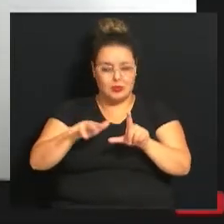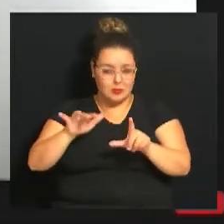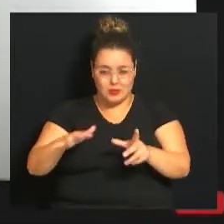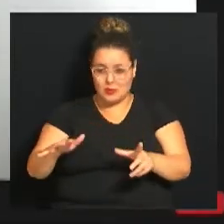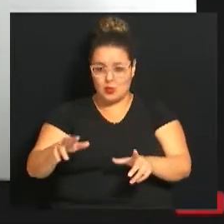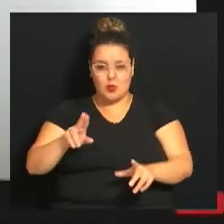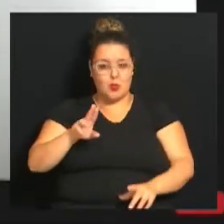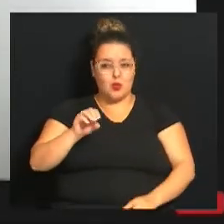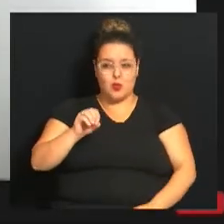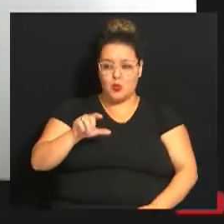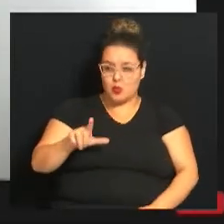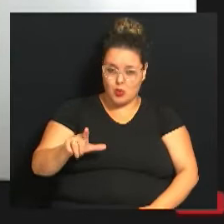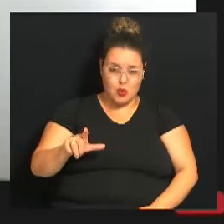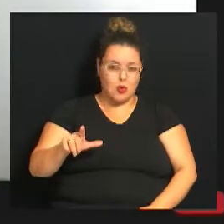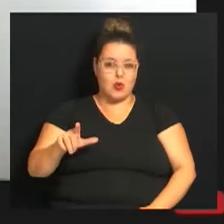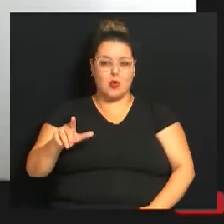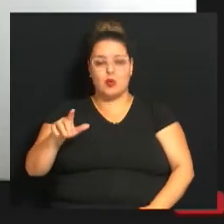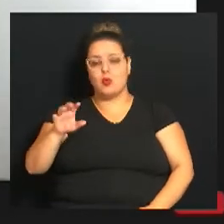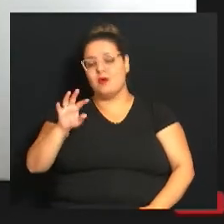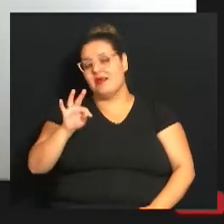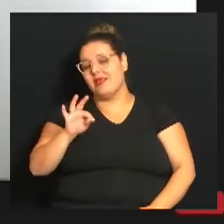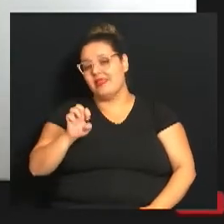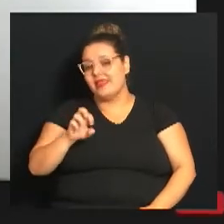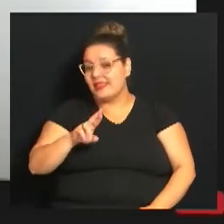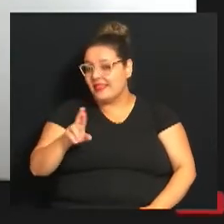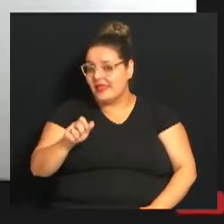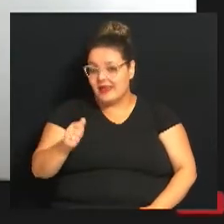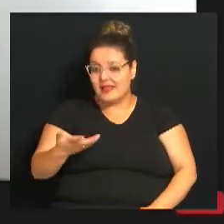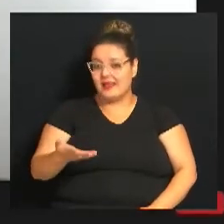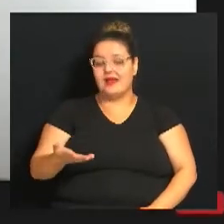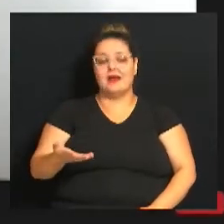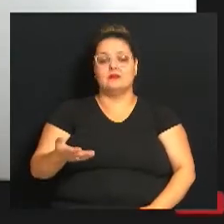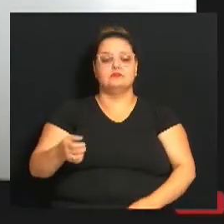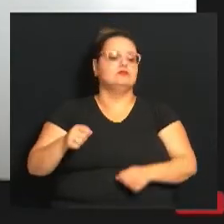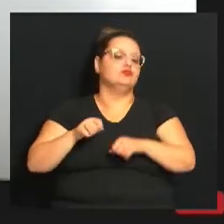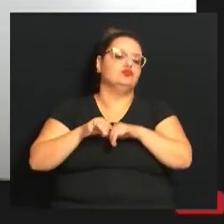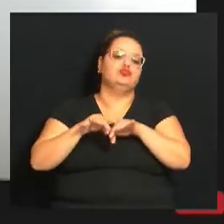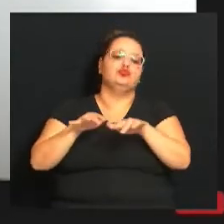Brasil. E aí isso se espalhou, né? Então,